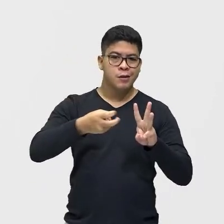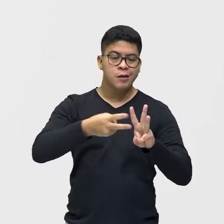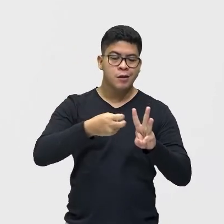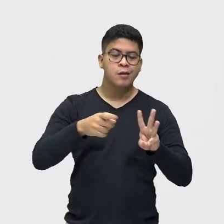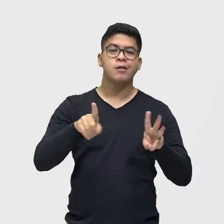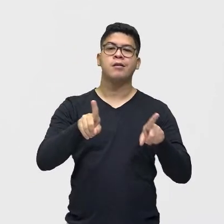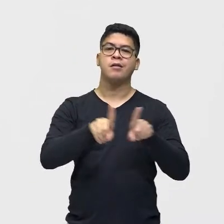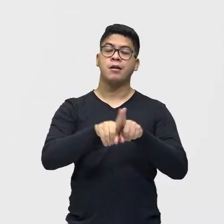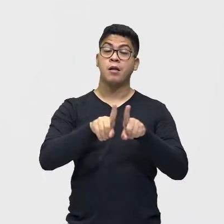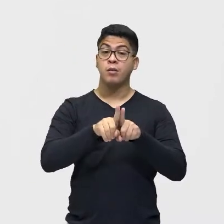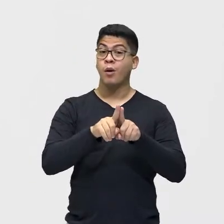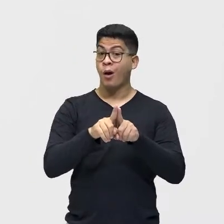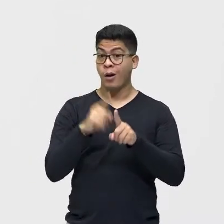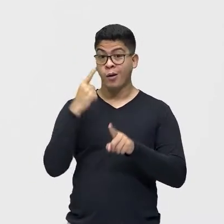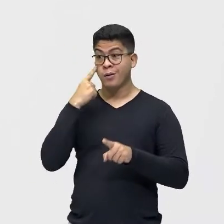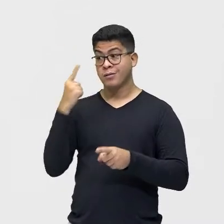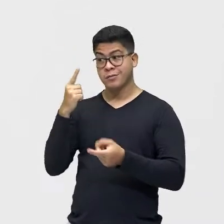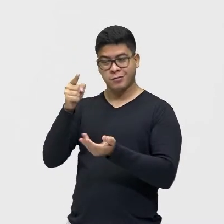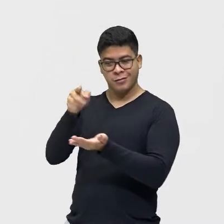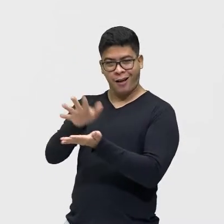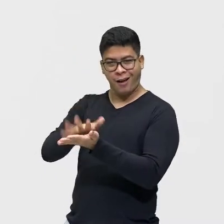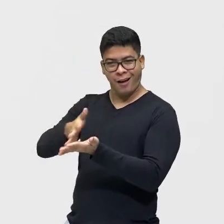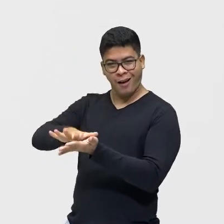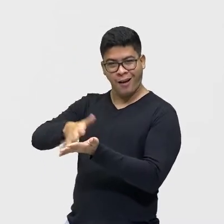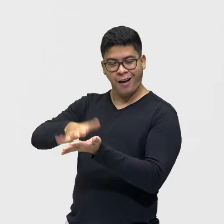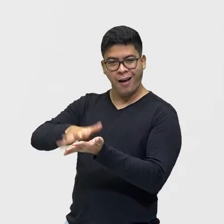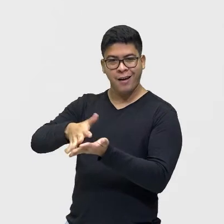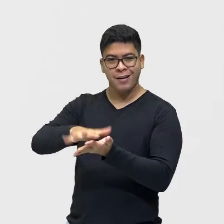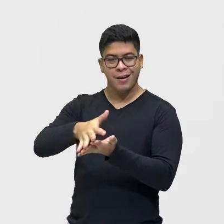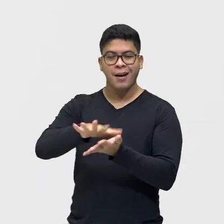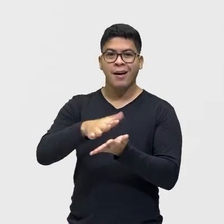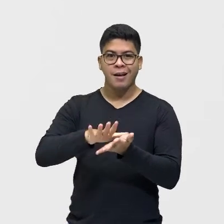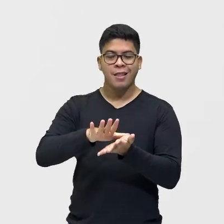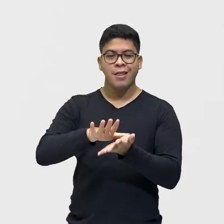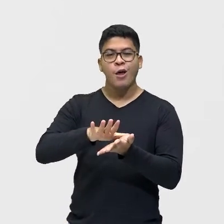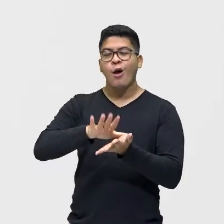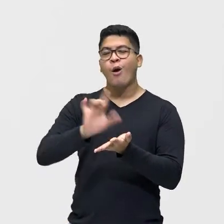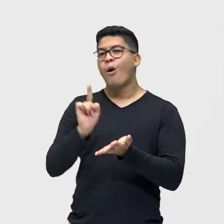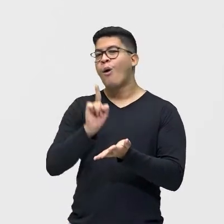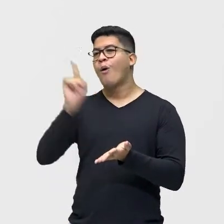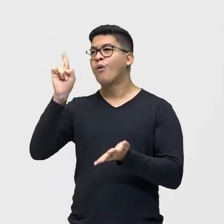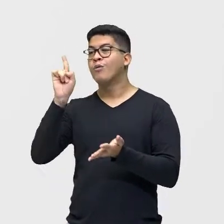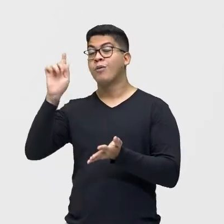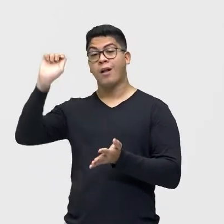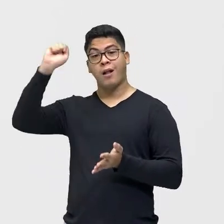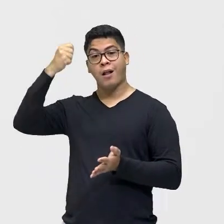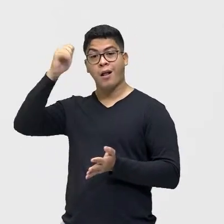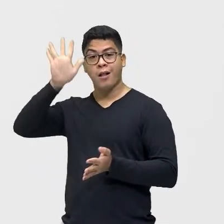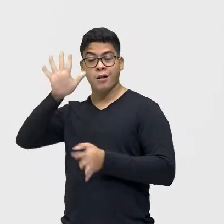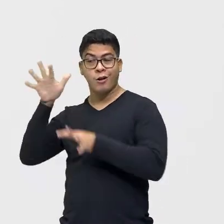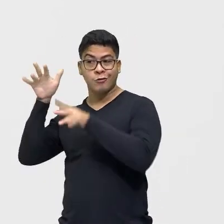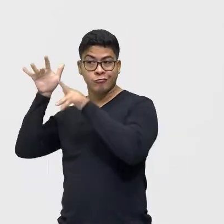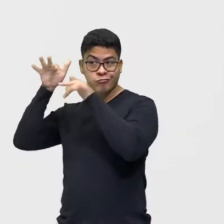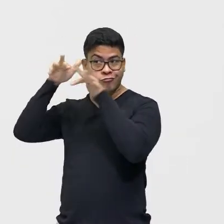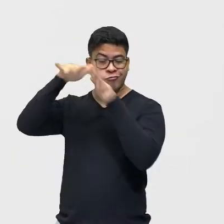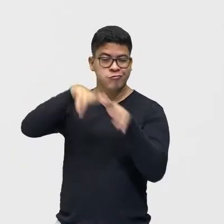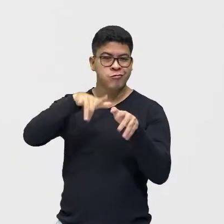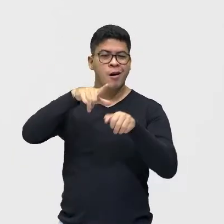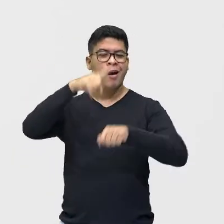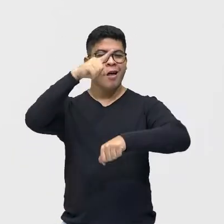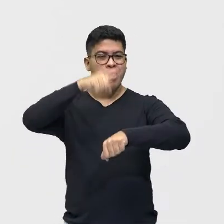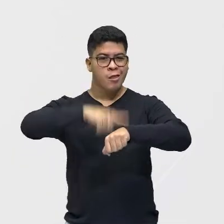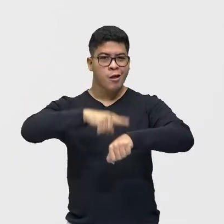o samba. O samba tem origem africana, é uma dança ritmada e acompanhada